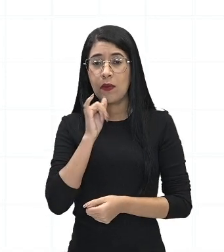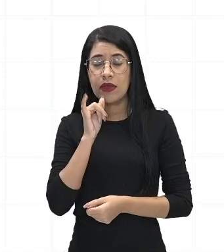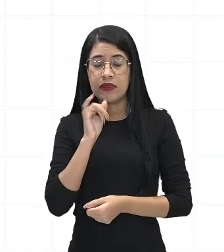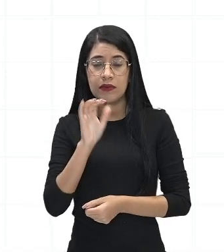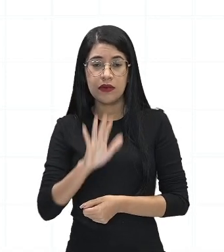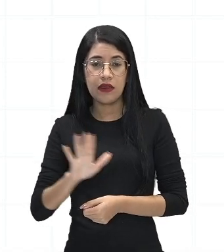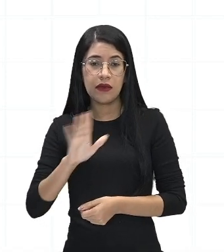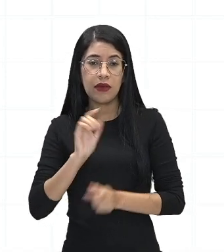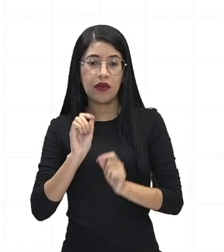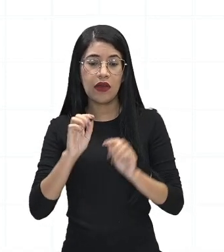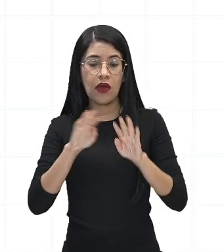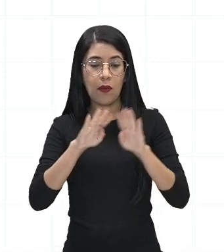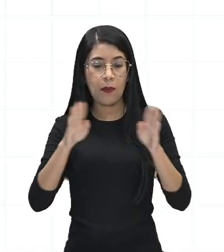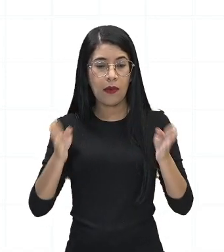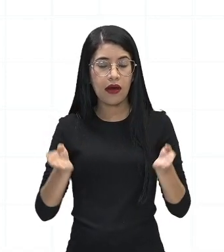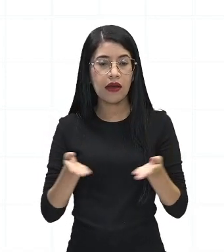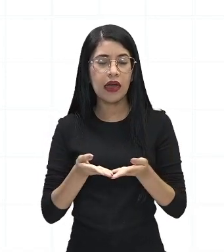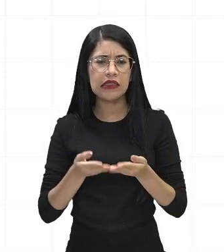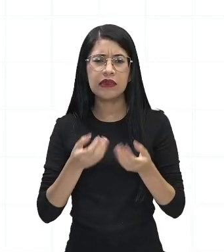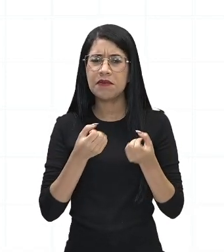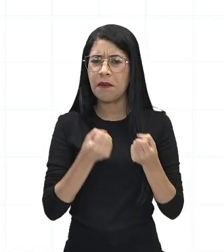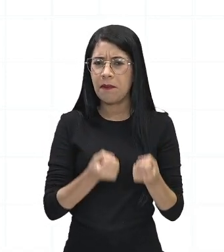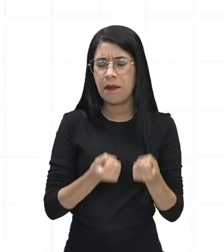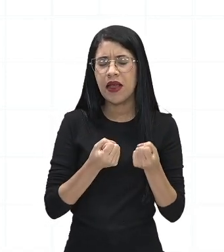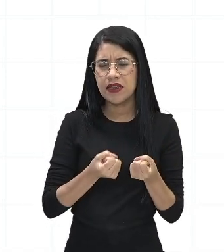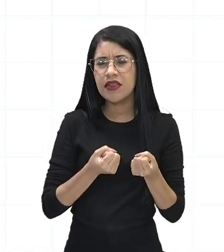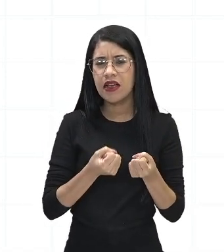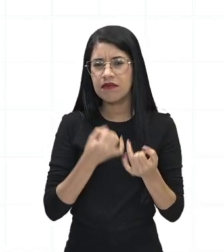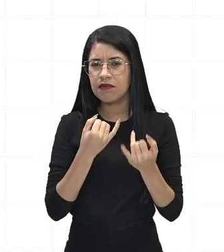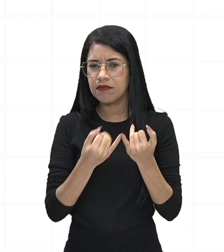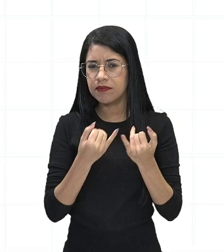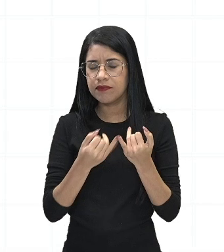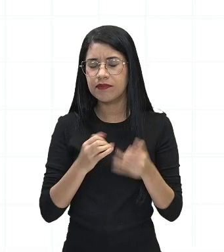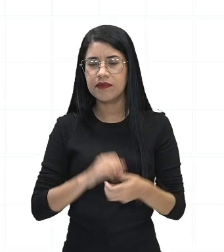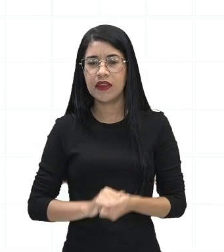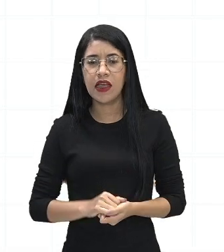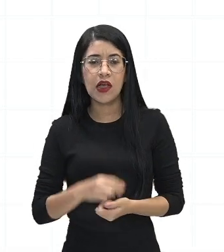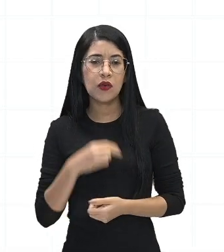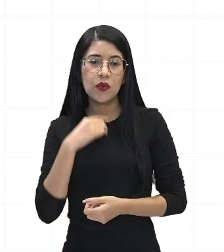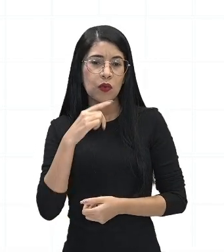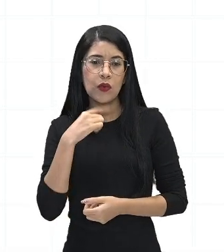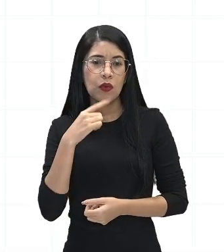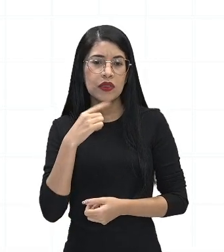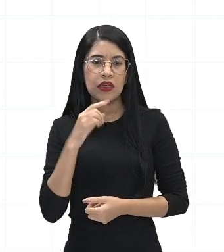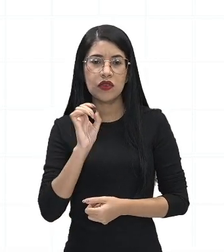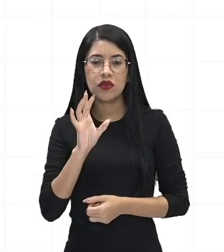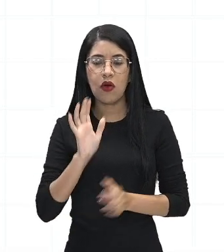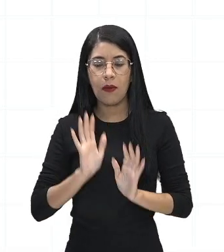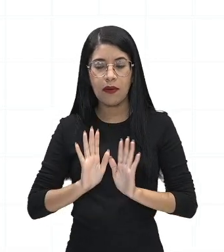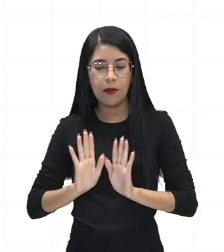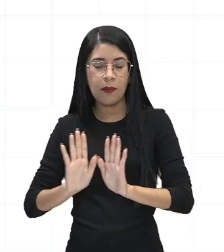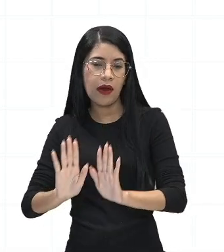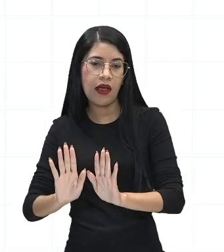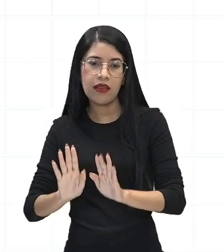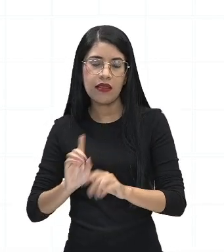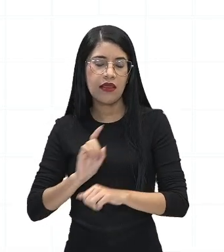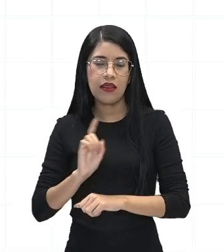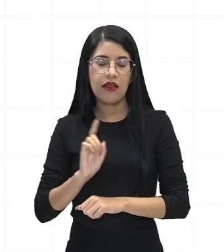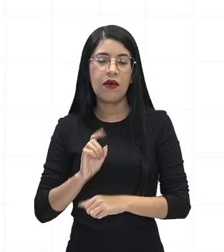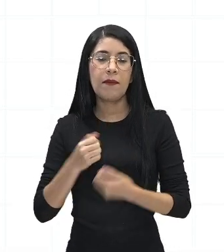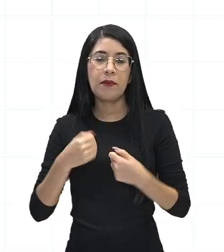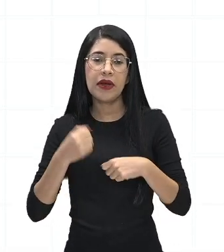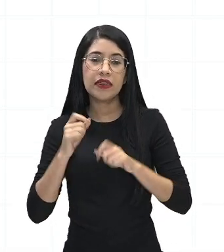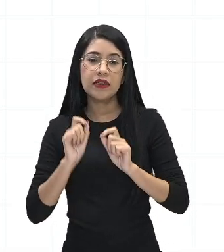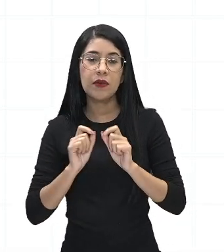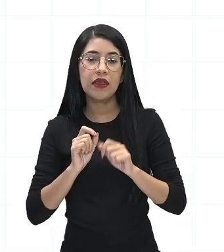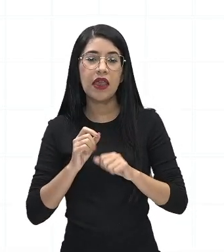caixa. Imagino que ela seja pesada, né? Então para mover ela não dá simplesmente para mover com as mãos. Eu preciso aí uma